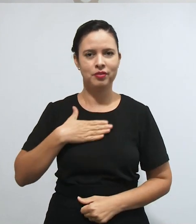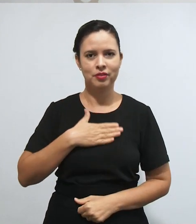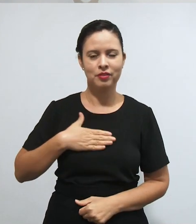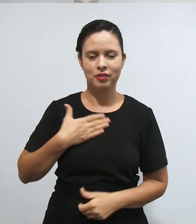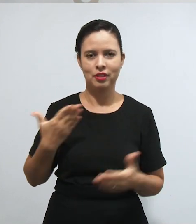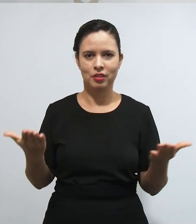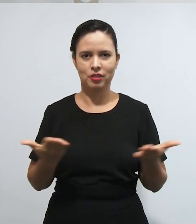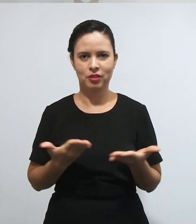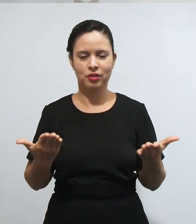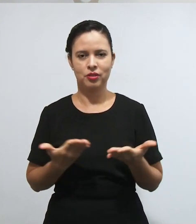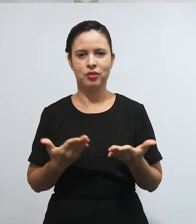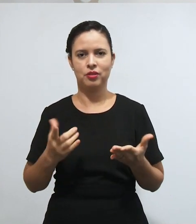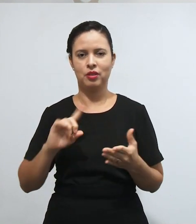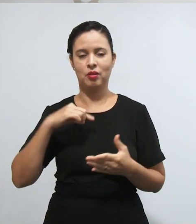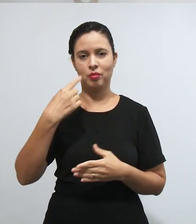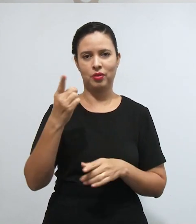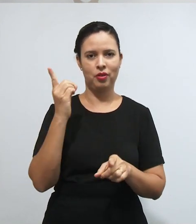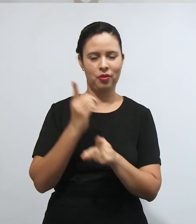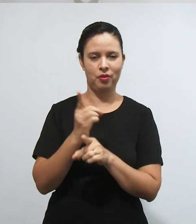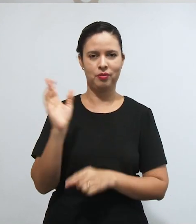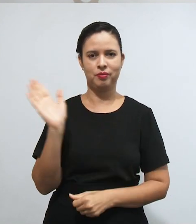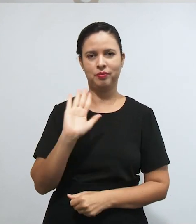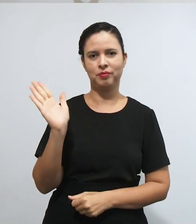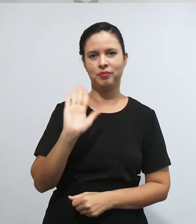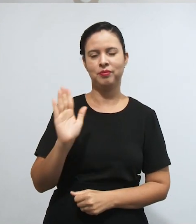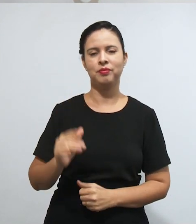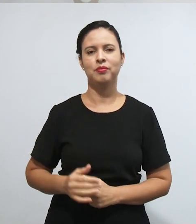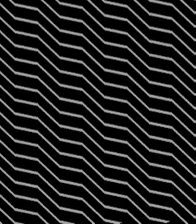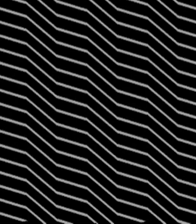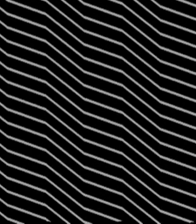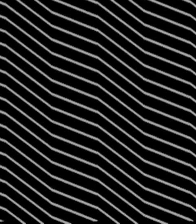aula de hoje e eu vejo vocês na nossa próxima aula. Até lá!